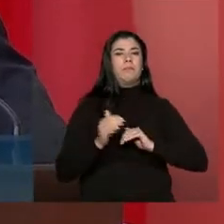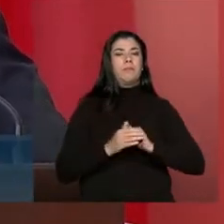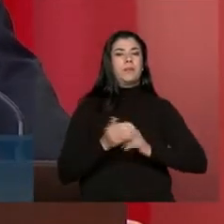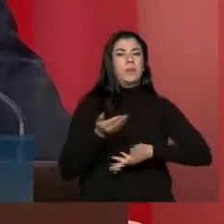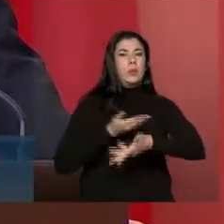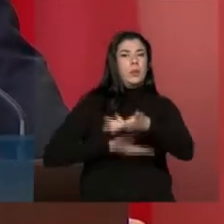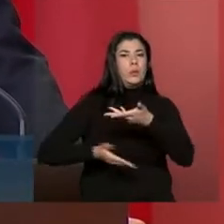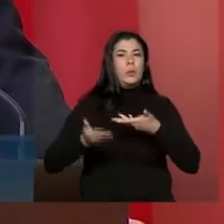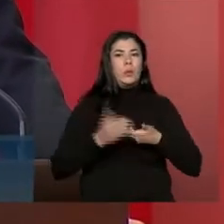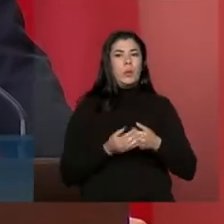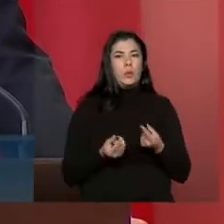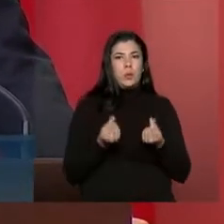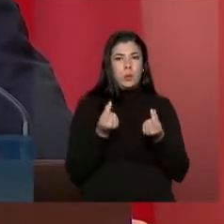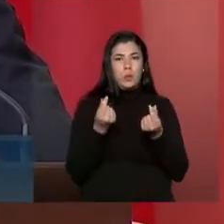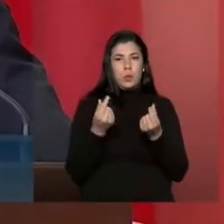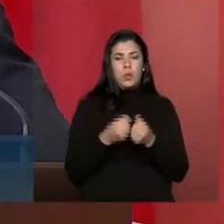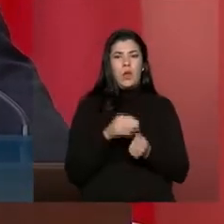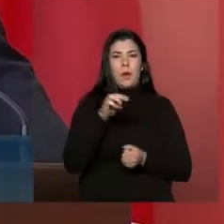de troca de moeda,